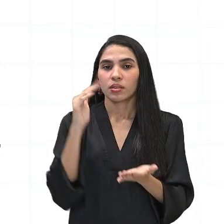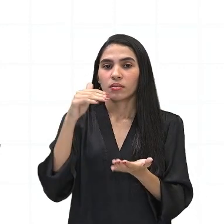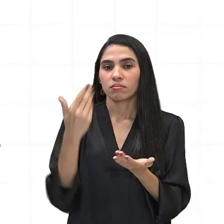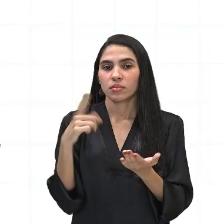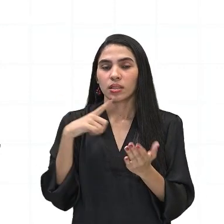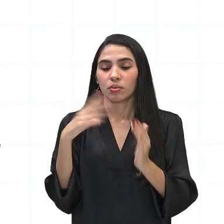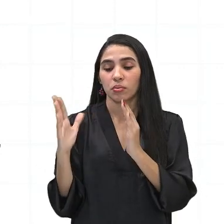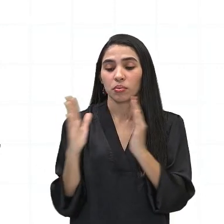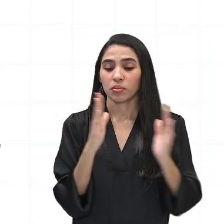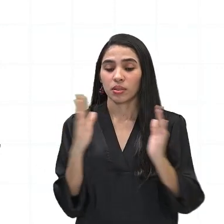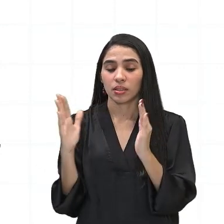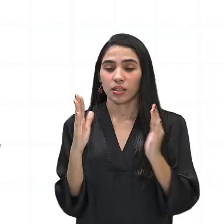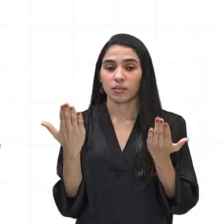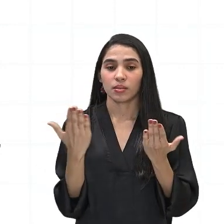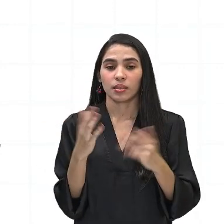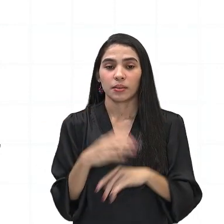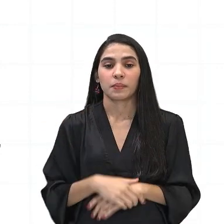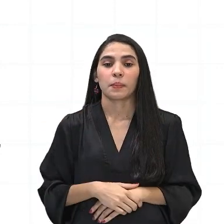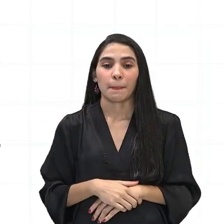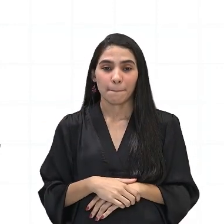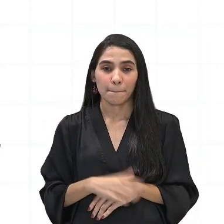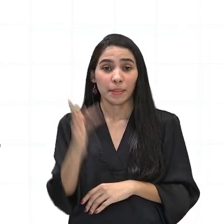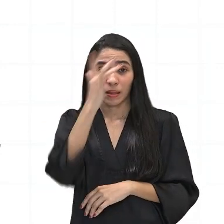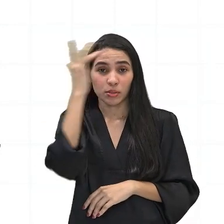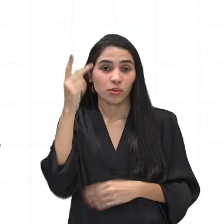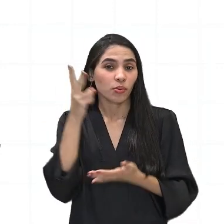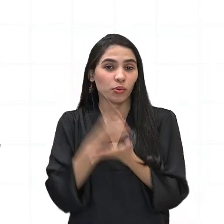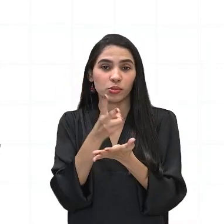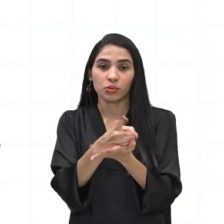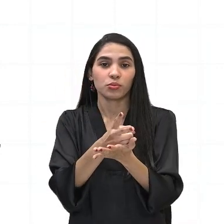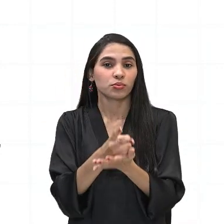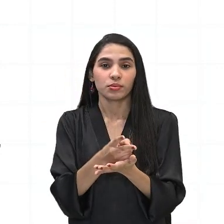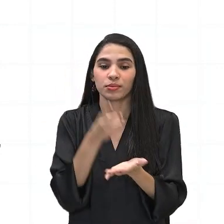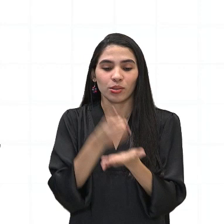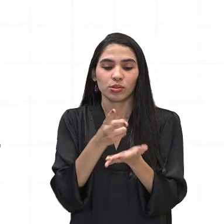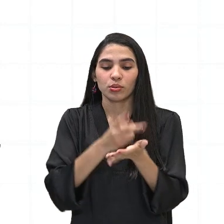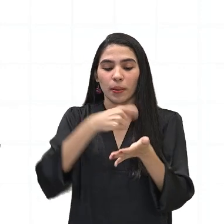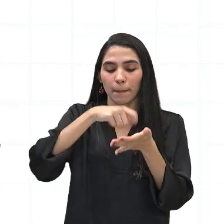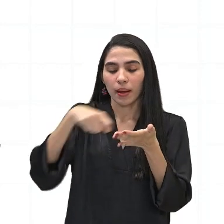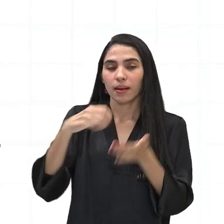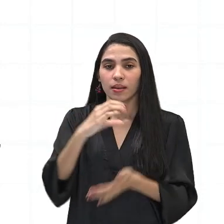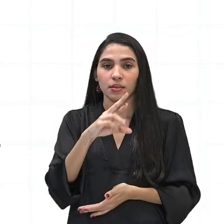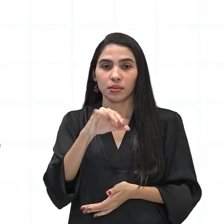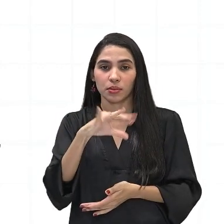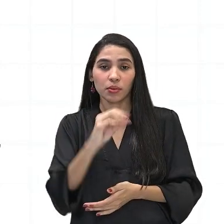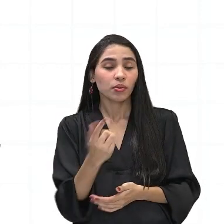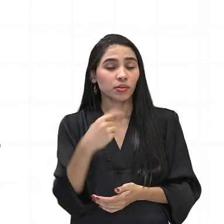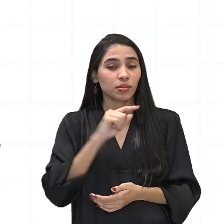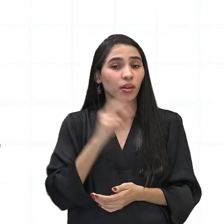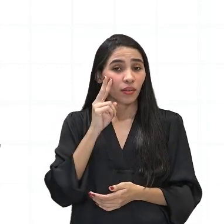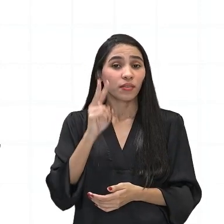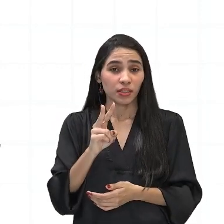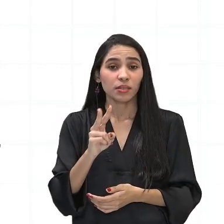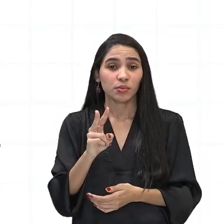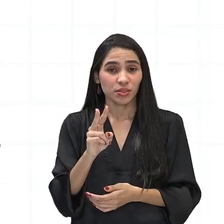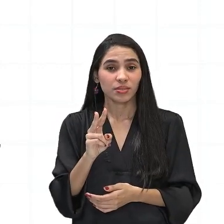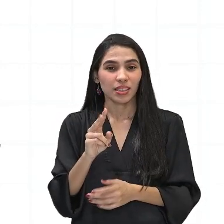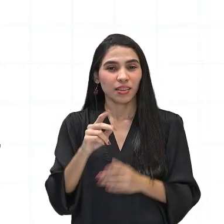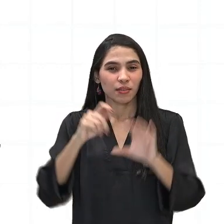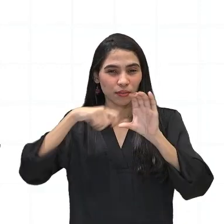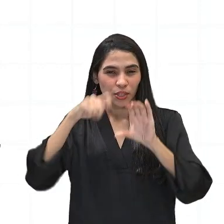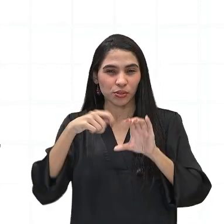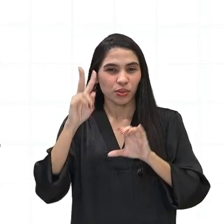foi isso. E as pessoas continuam a escrever crônicas com essa característica, tanto é que acabamos de ouvir aí,